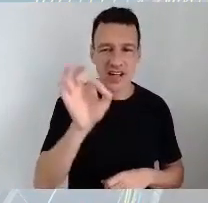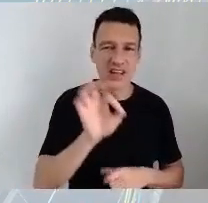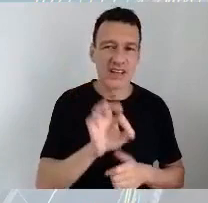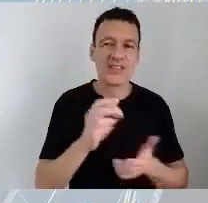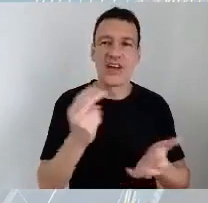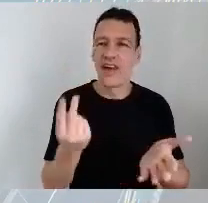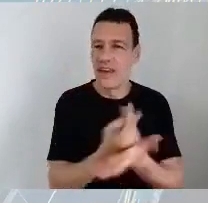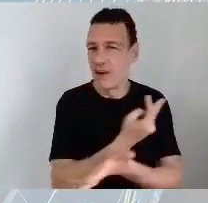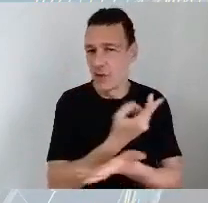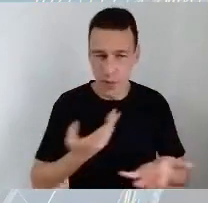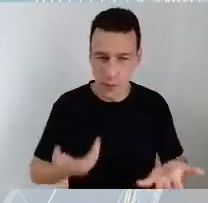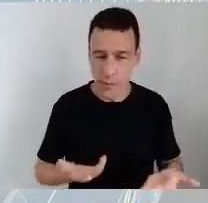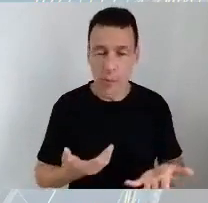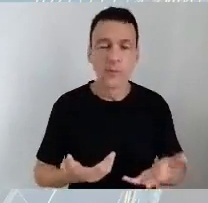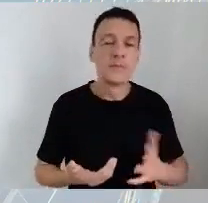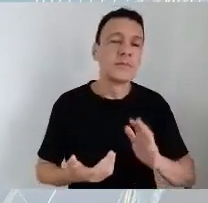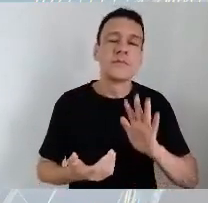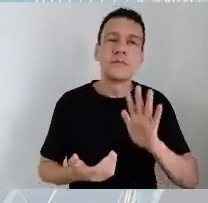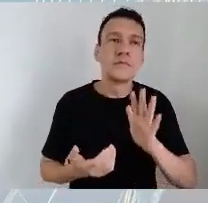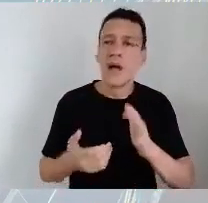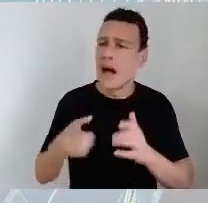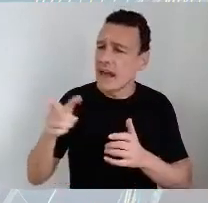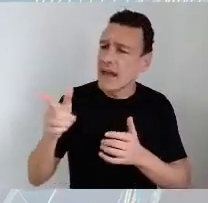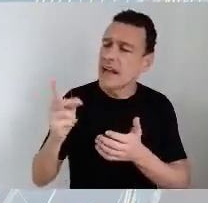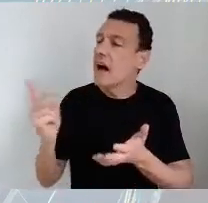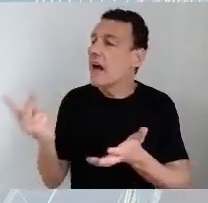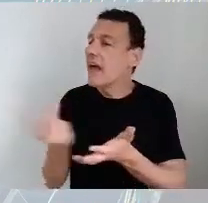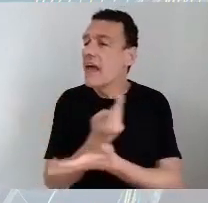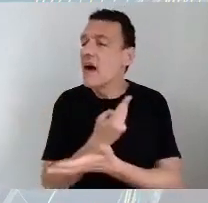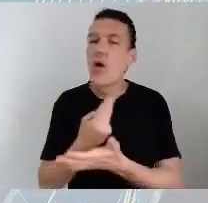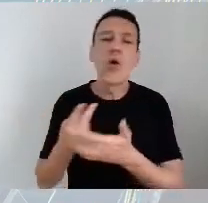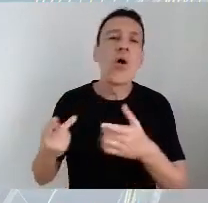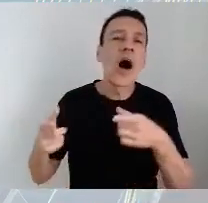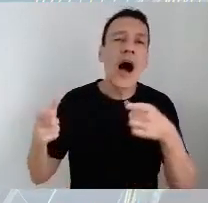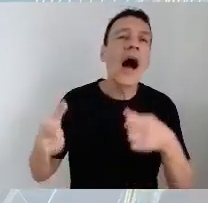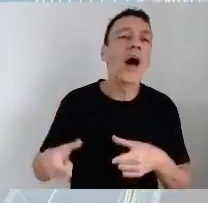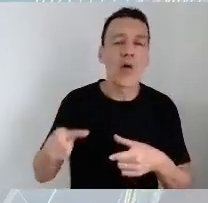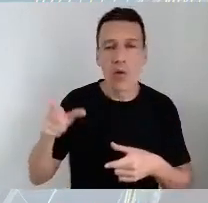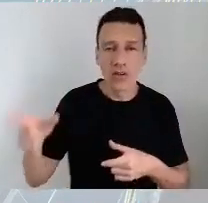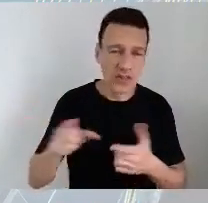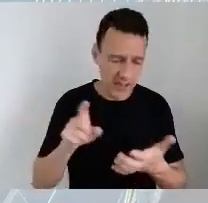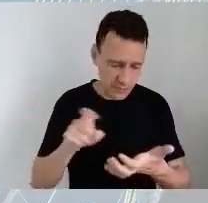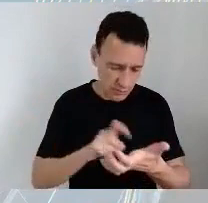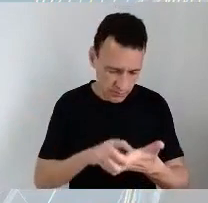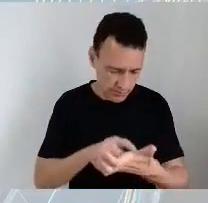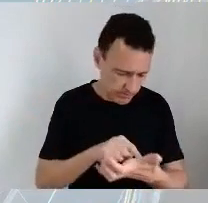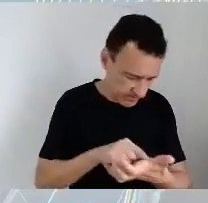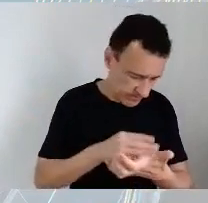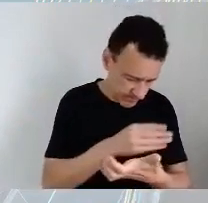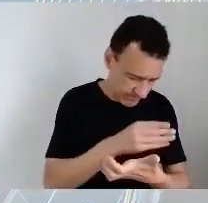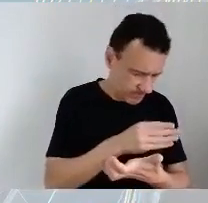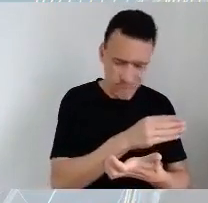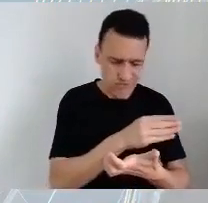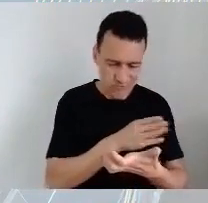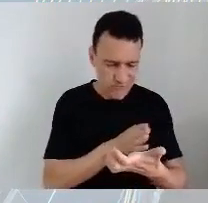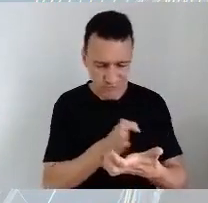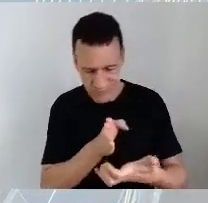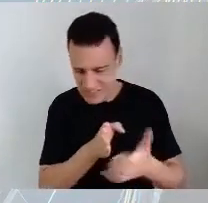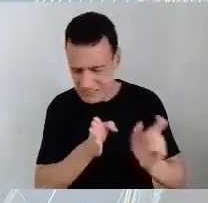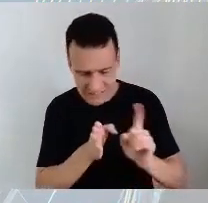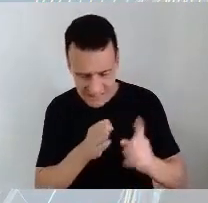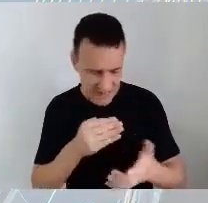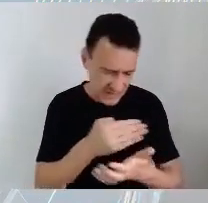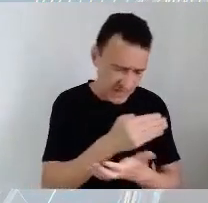entender onde que o usuário está errando, está tendo um caminho insatisfatório dentro da sua solução ou de uma